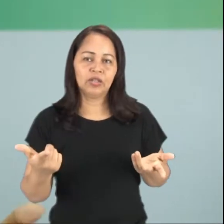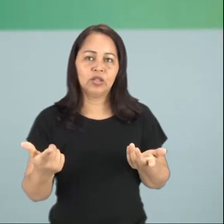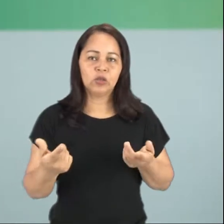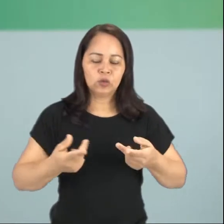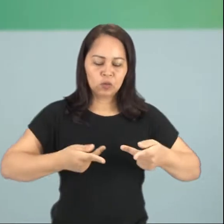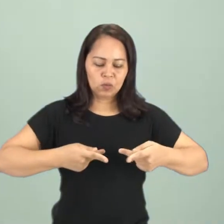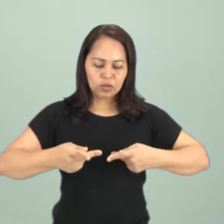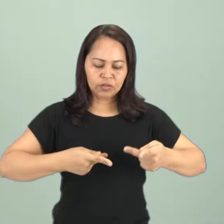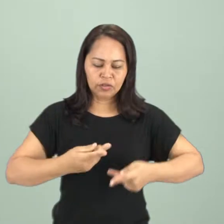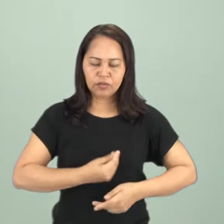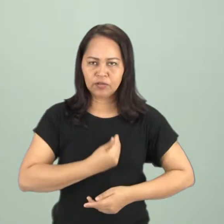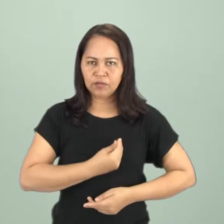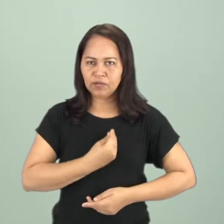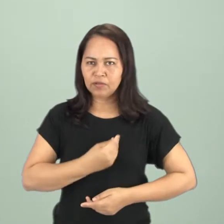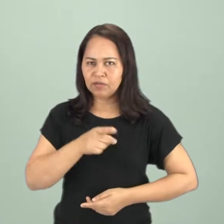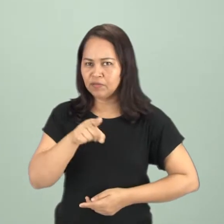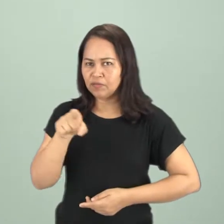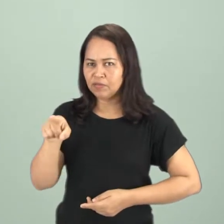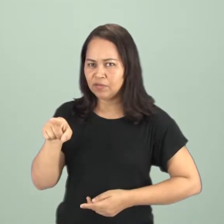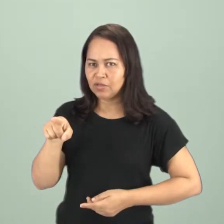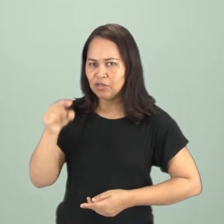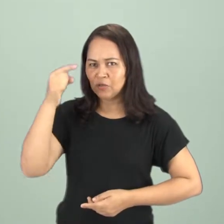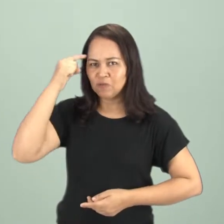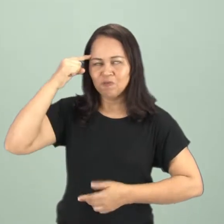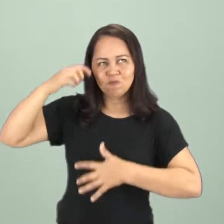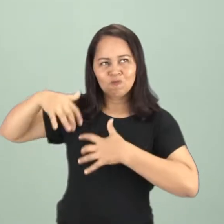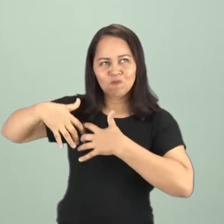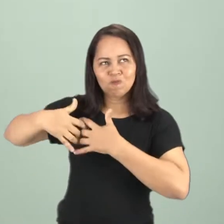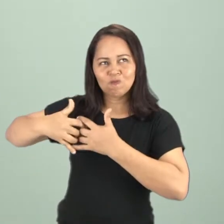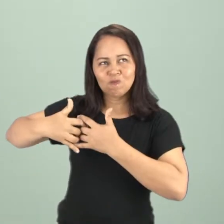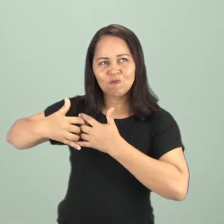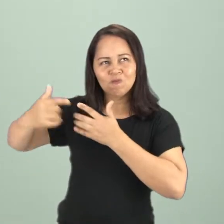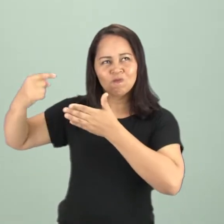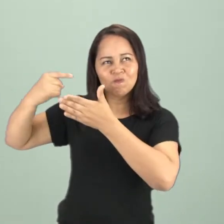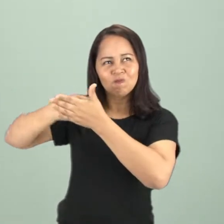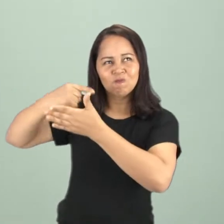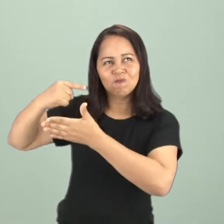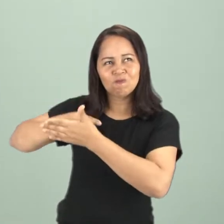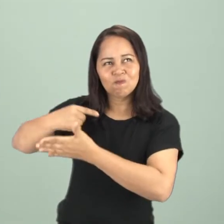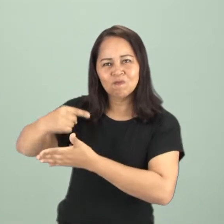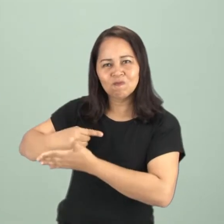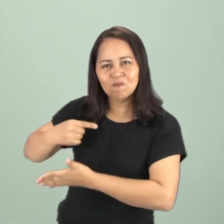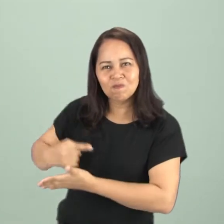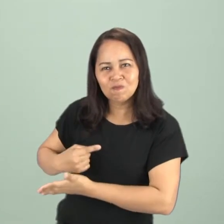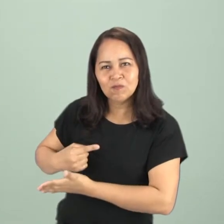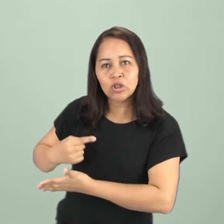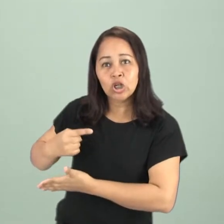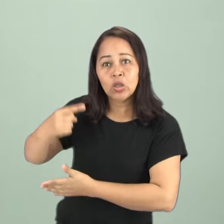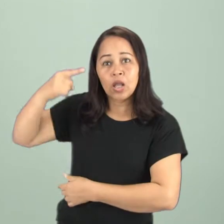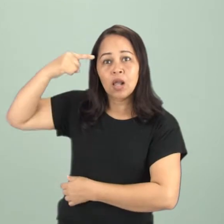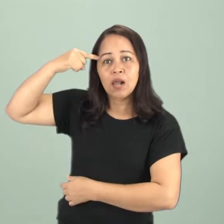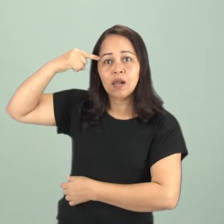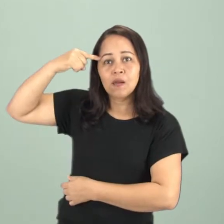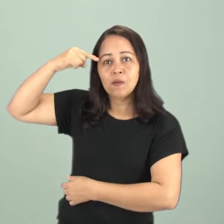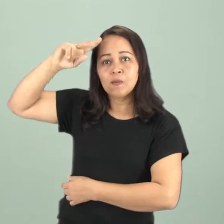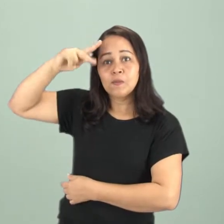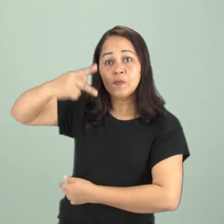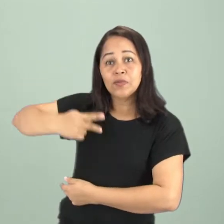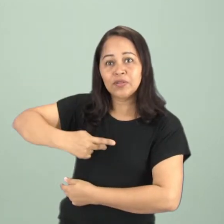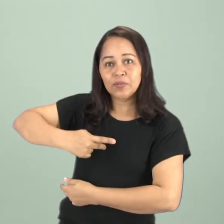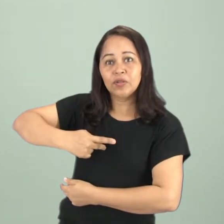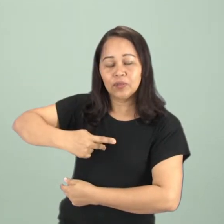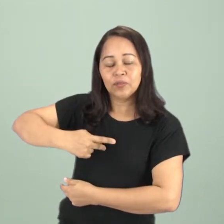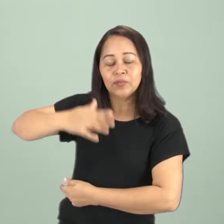vocês, e eu vou estar repassando para que a gente faça esses questionamentos antes de falarmos em planejamento, pois o nosso planejamento tem que